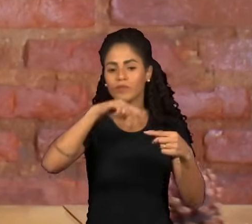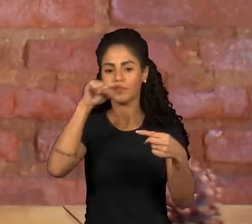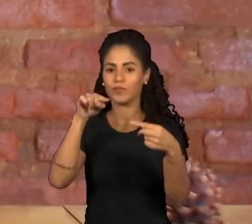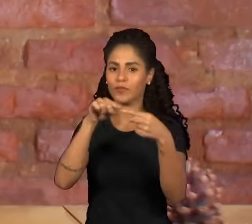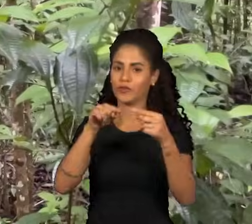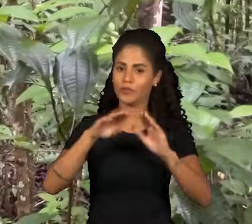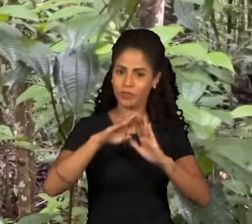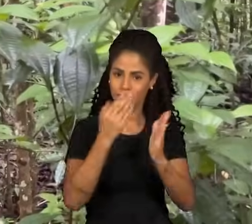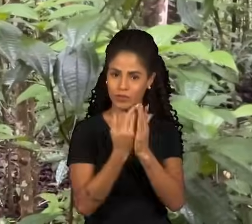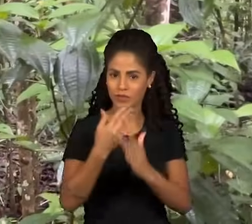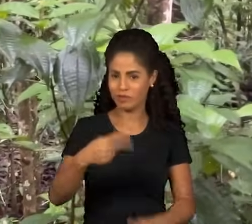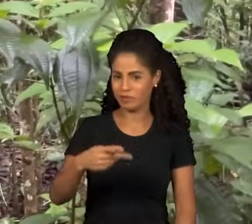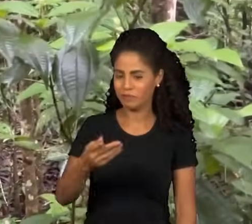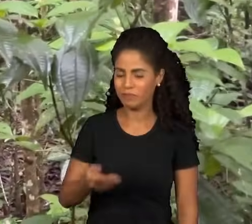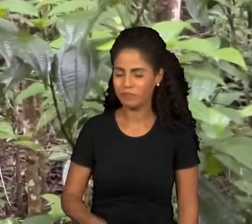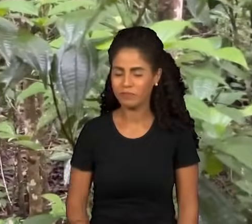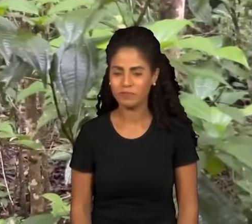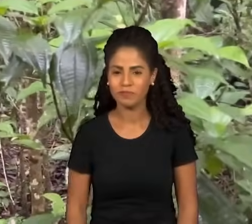da escola.